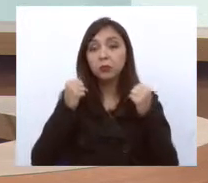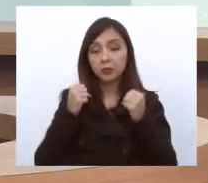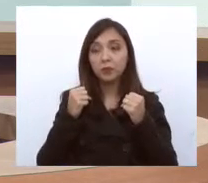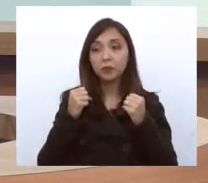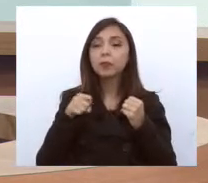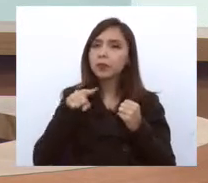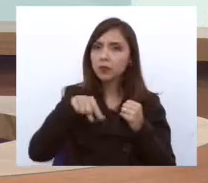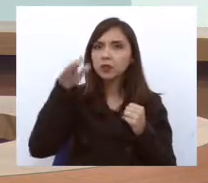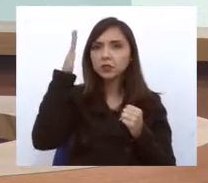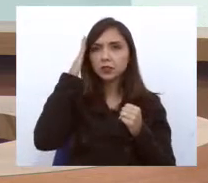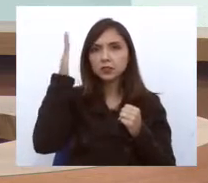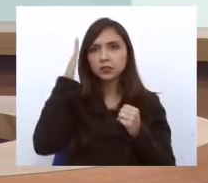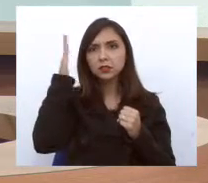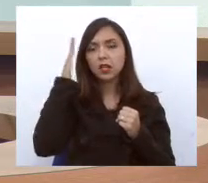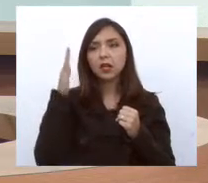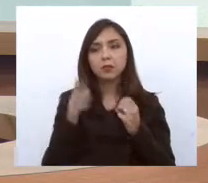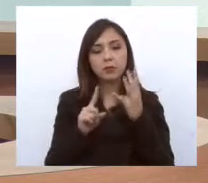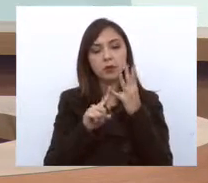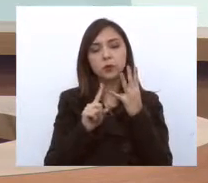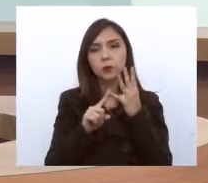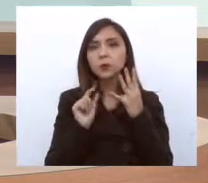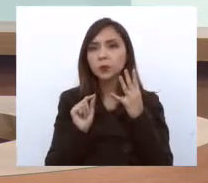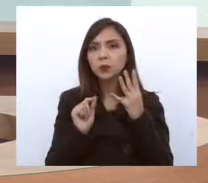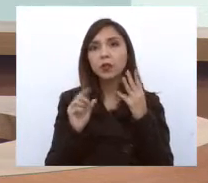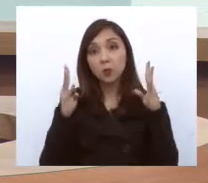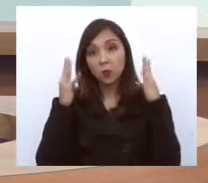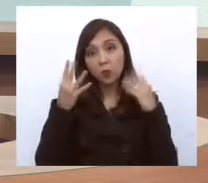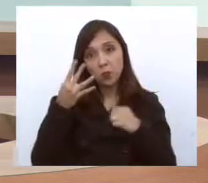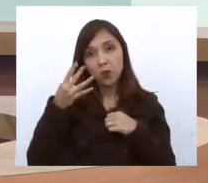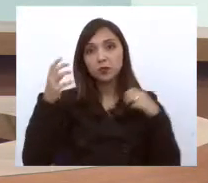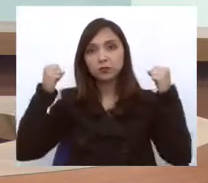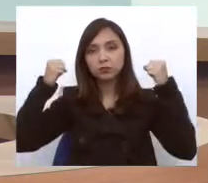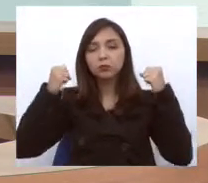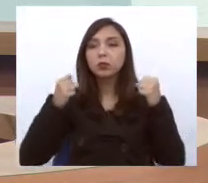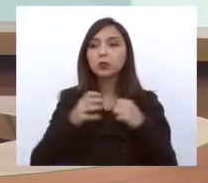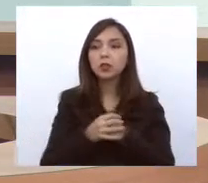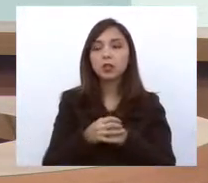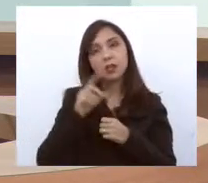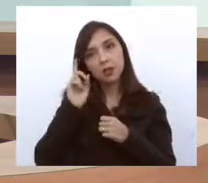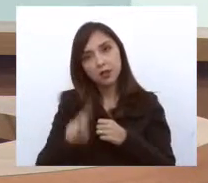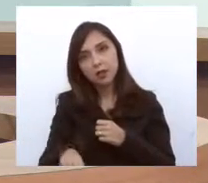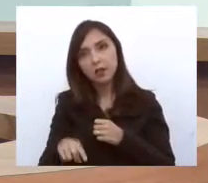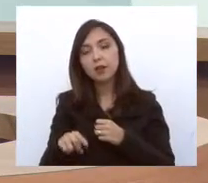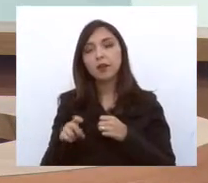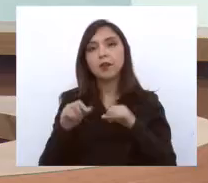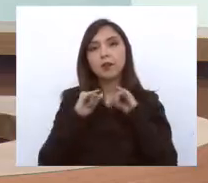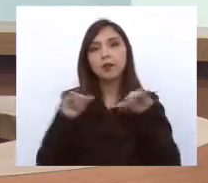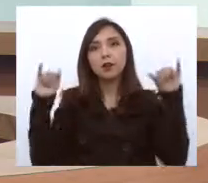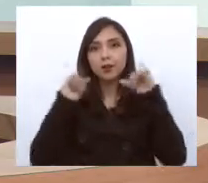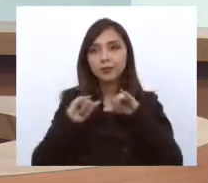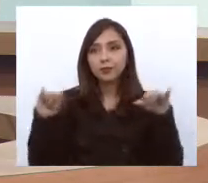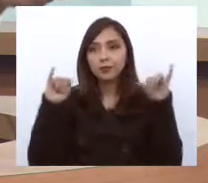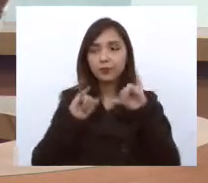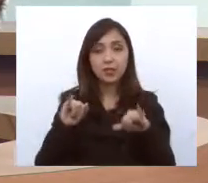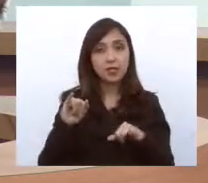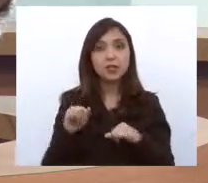que existe o quarto poder, na prática existe, que é a imprensa, ela age como quarto poder, mesmo